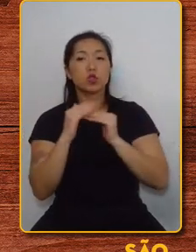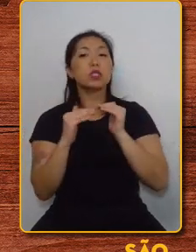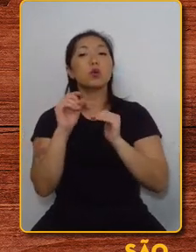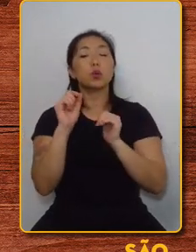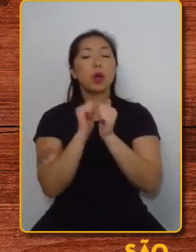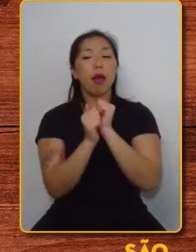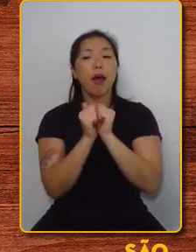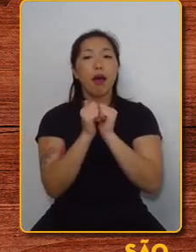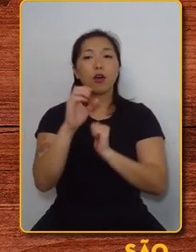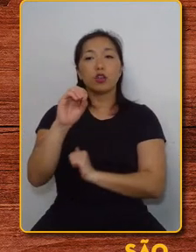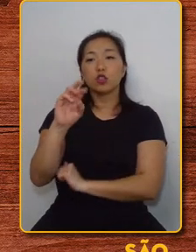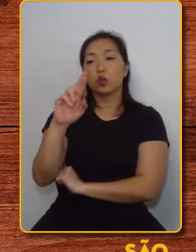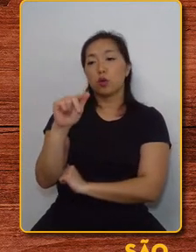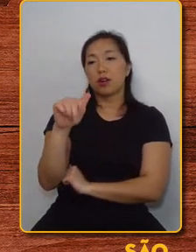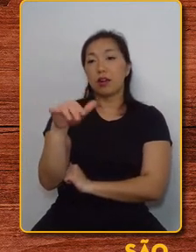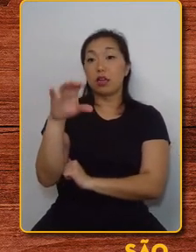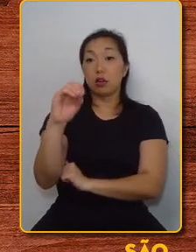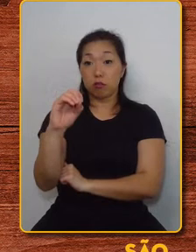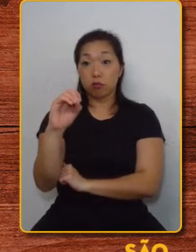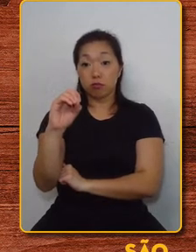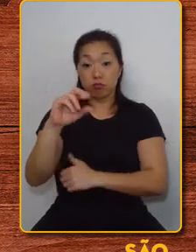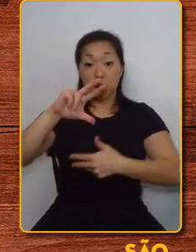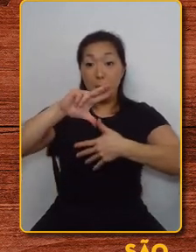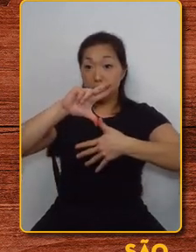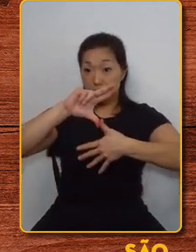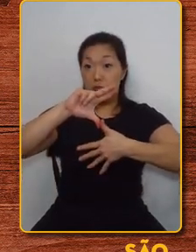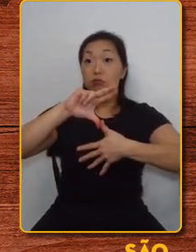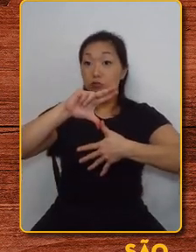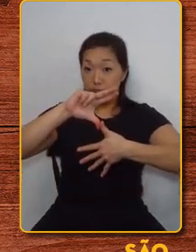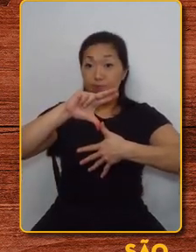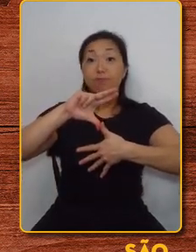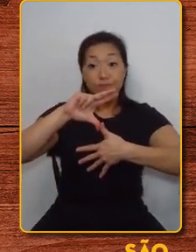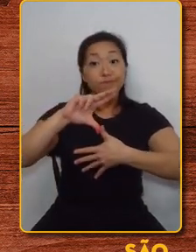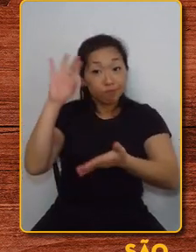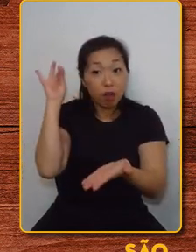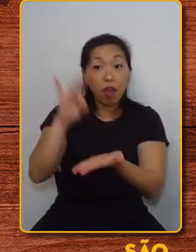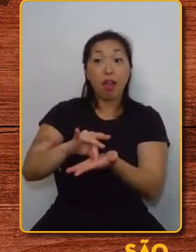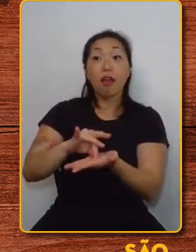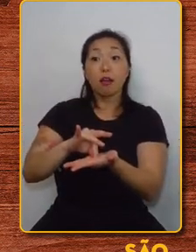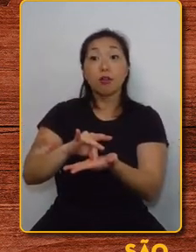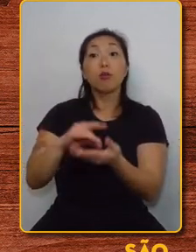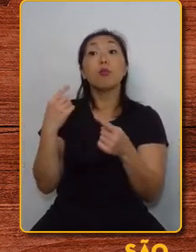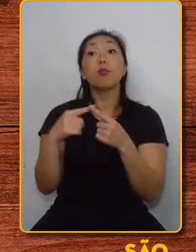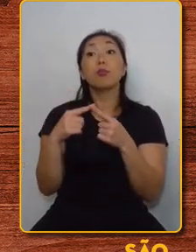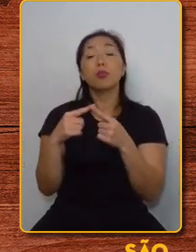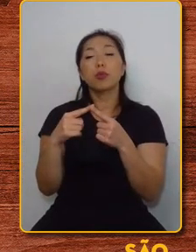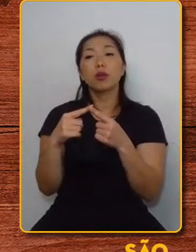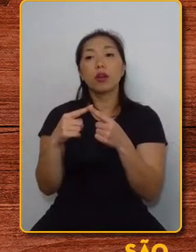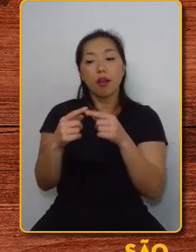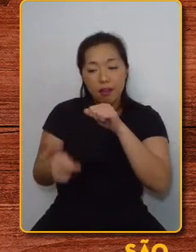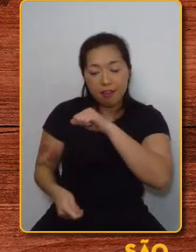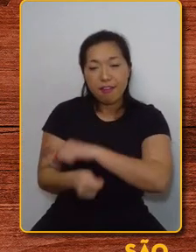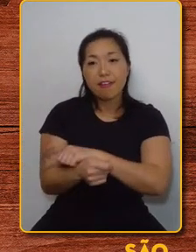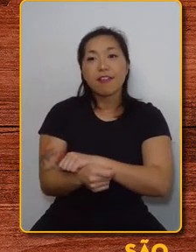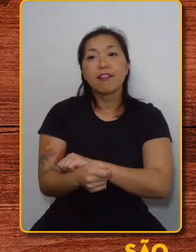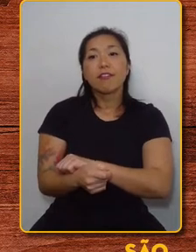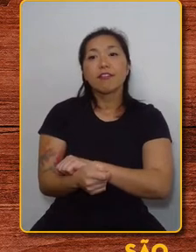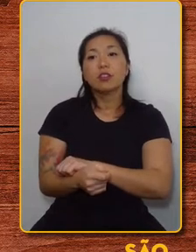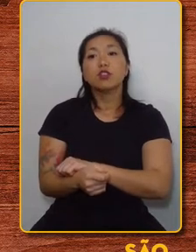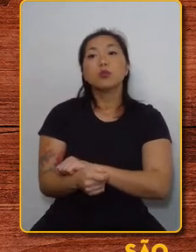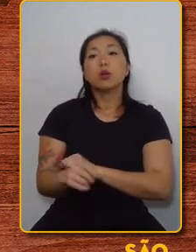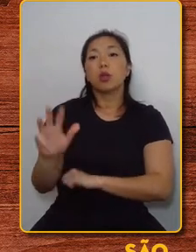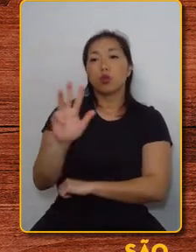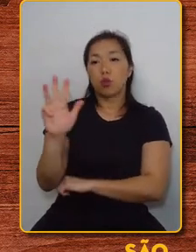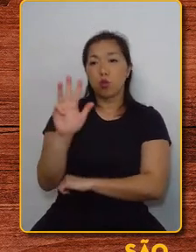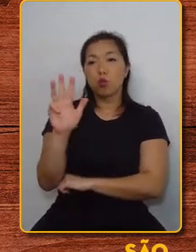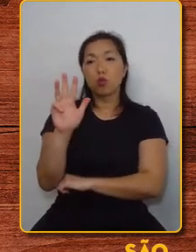Sul, isso foi real, fruto de um investimento no governo Lula e fruto de muito trabalho de organização, aonde